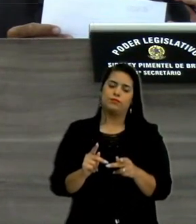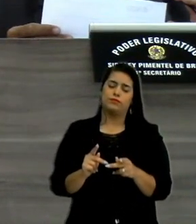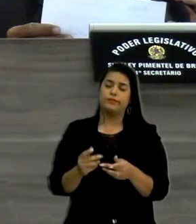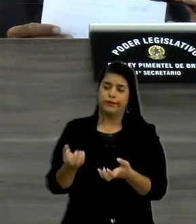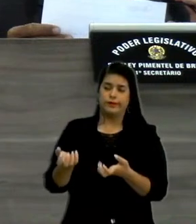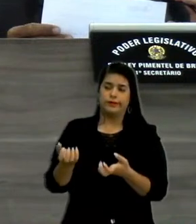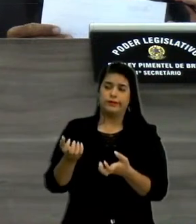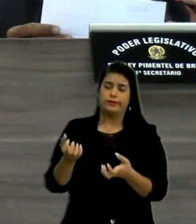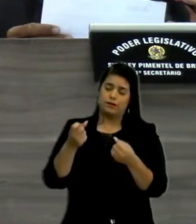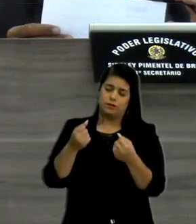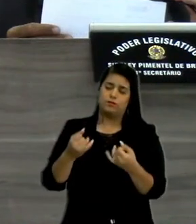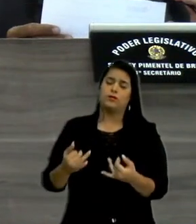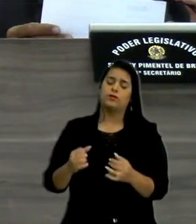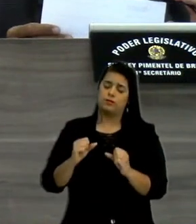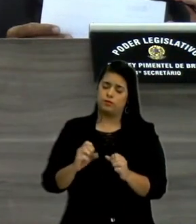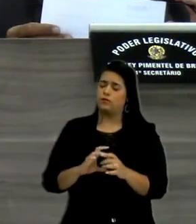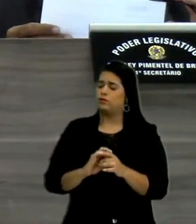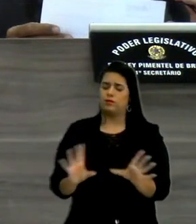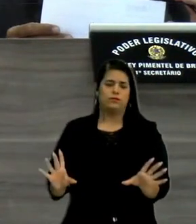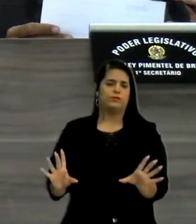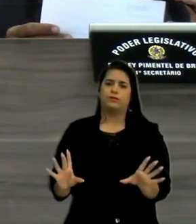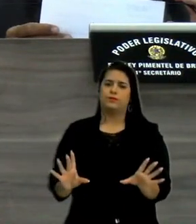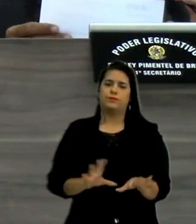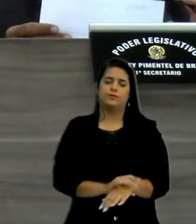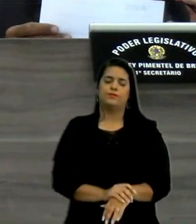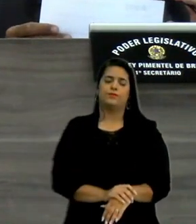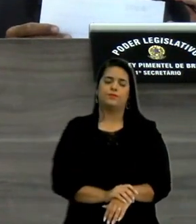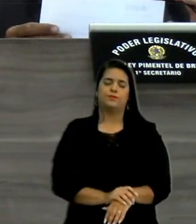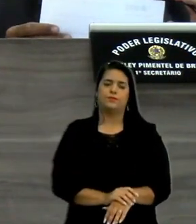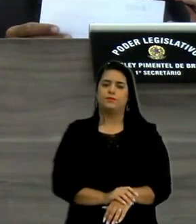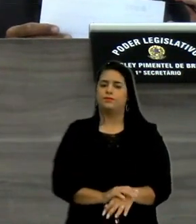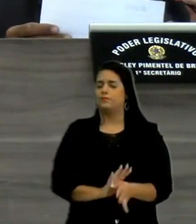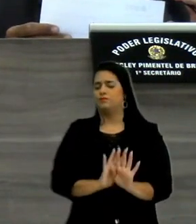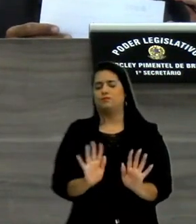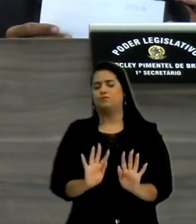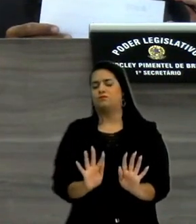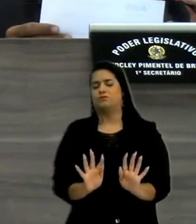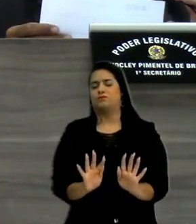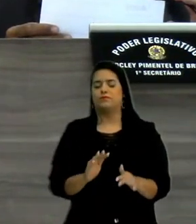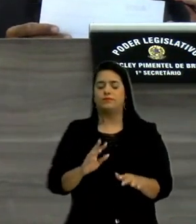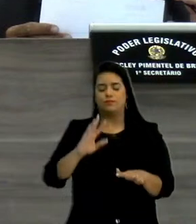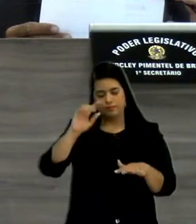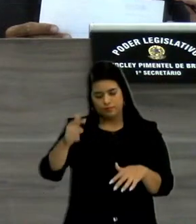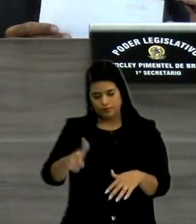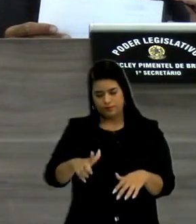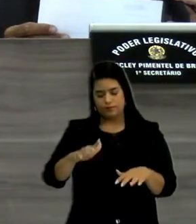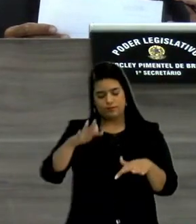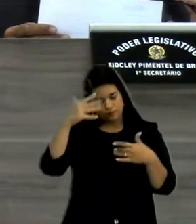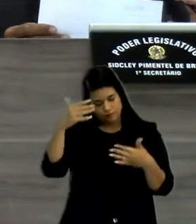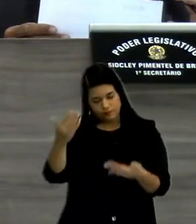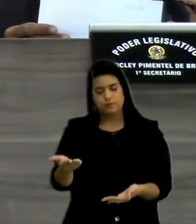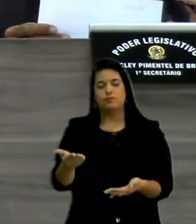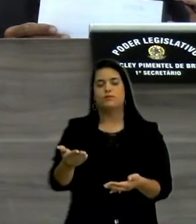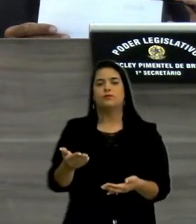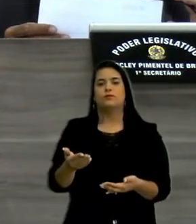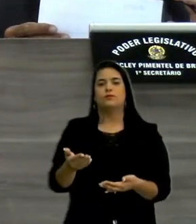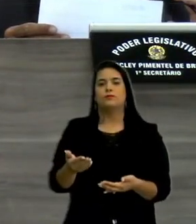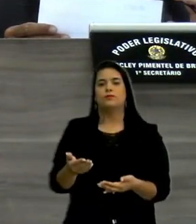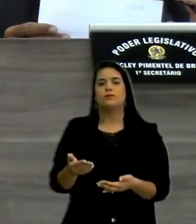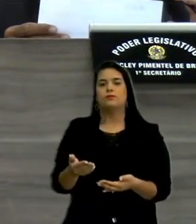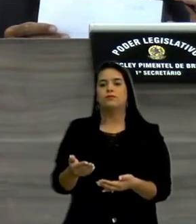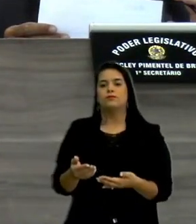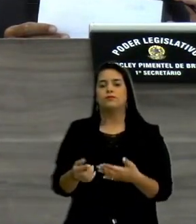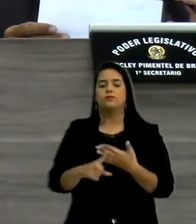fizerem necessários acerca dos dados apresentados. Sem mais para o momento, renovamos os votos de elevado estima e consideração. Antecessoramente,